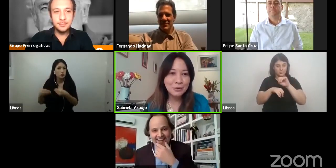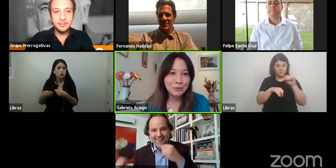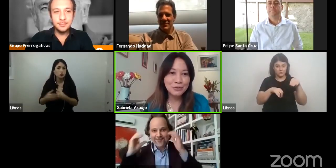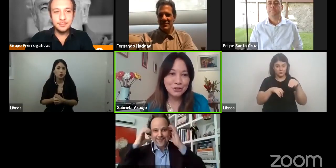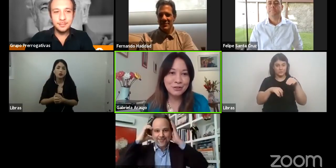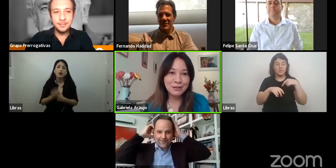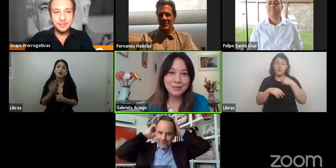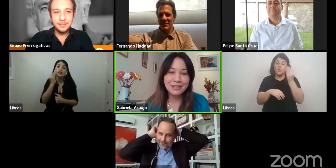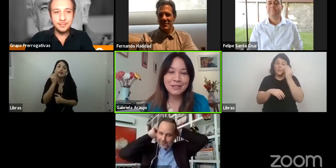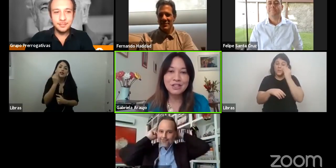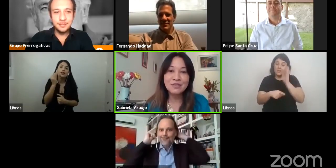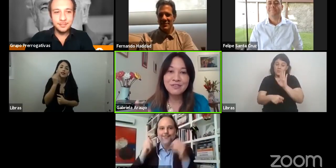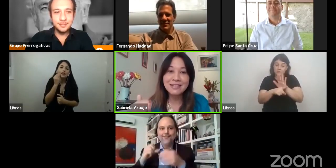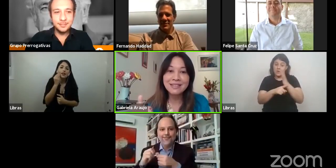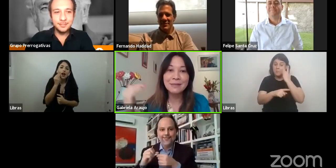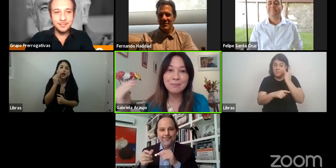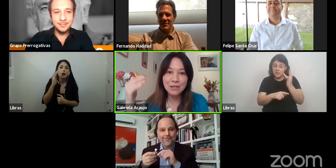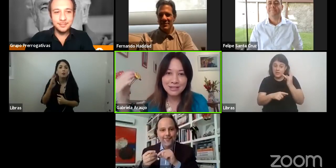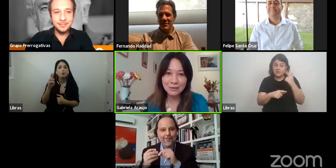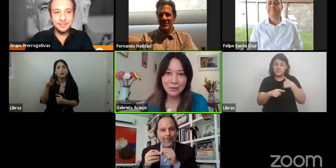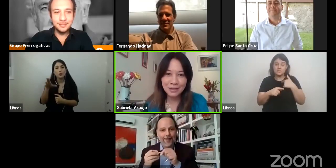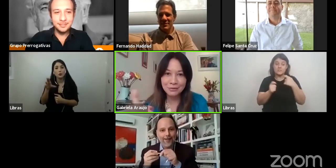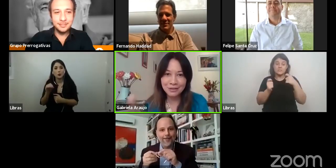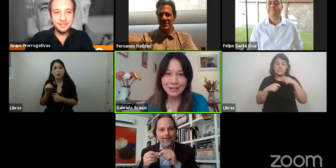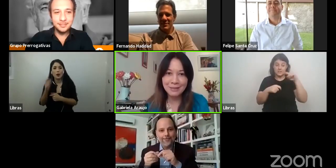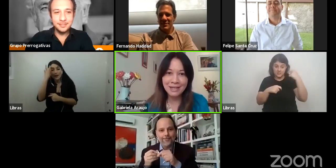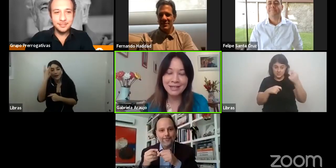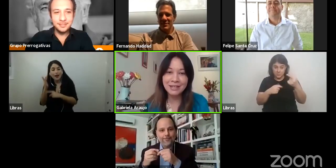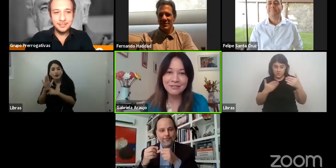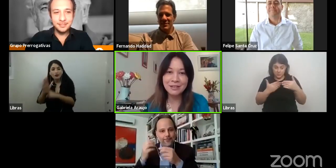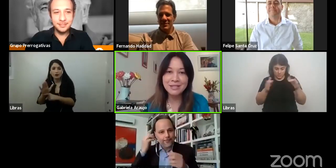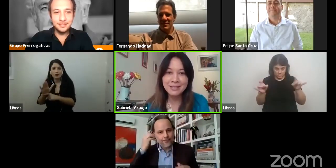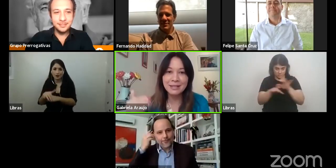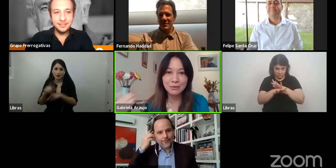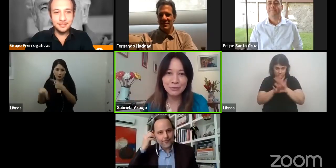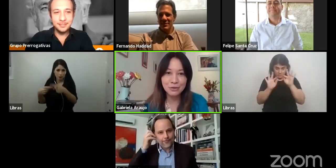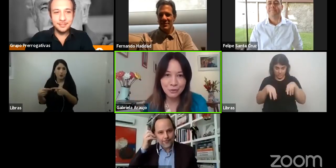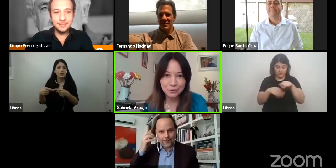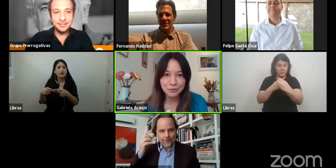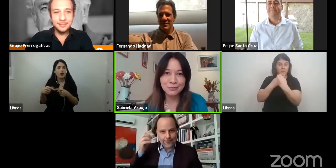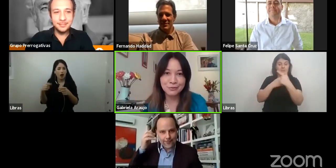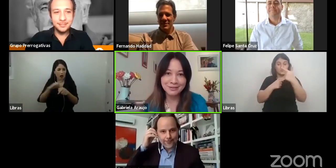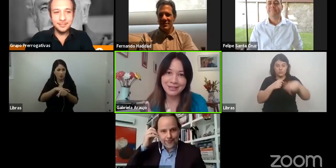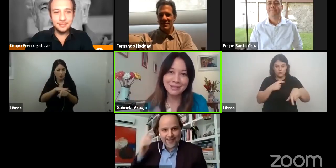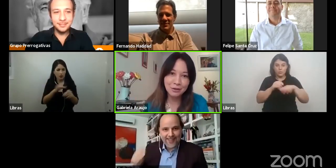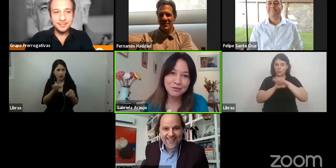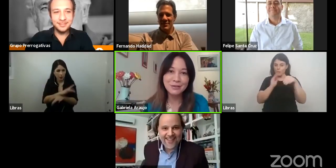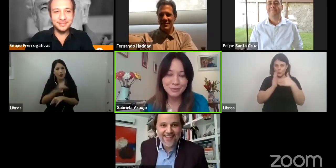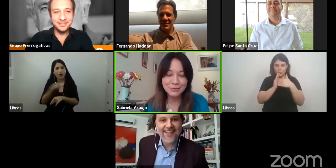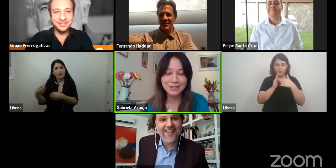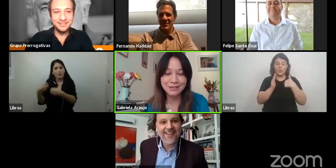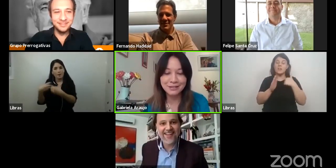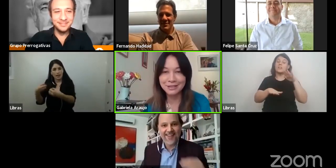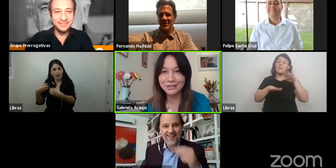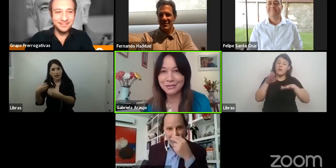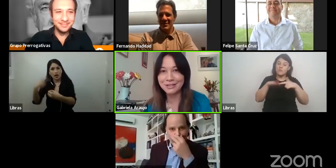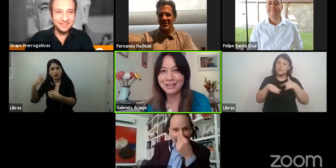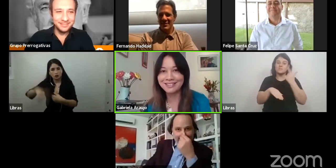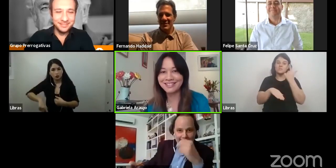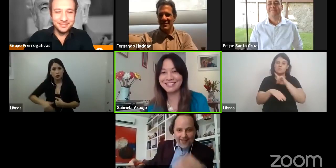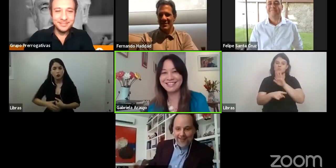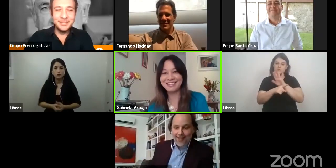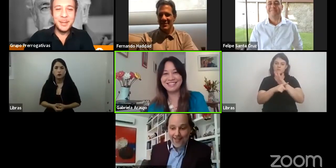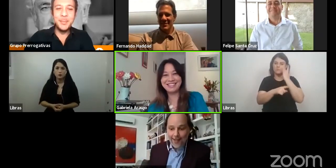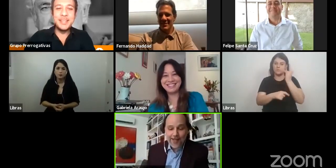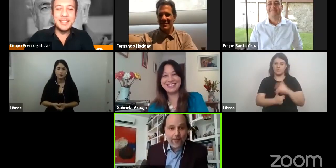eu queria tentar, Bruno, te ajudar amanhã. A gente vai fazer aqui depois, agora, quando acabar, ele vai me ensinar tudo de novo. Aí talvez eu consiga amanhã